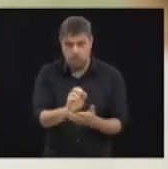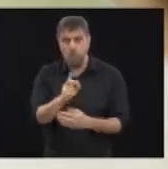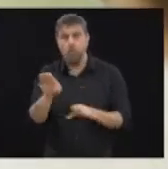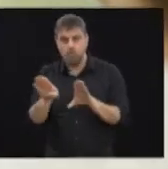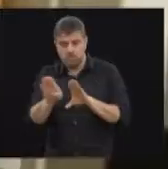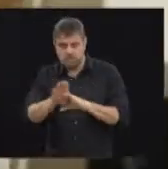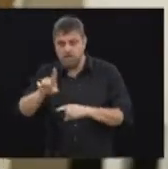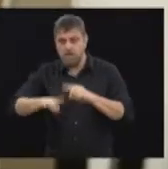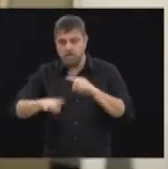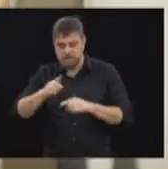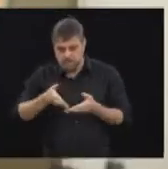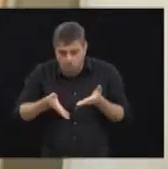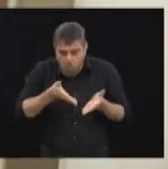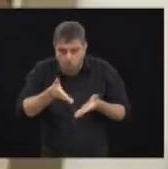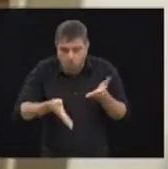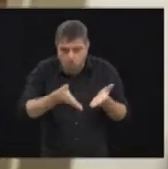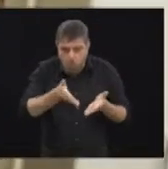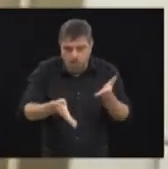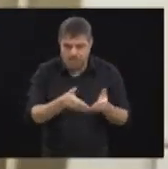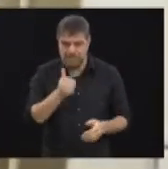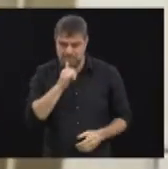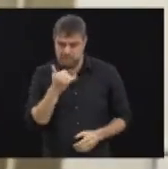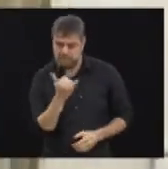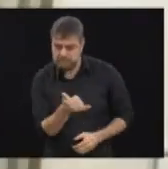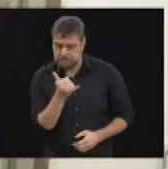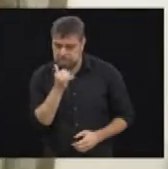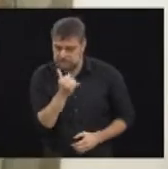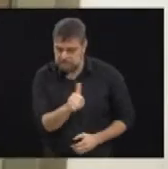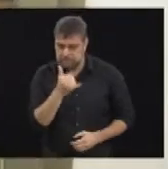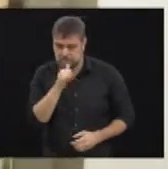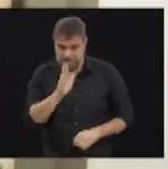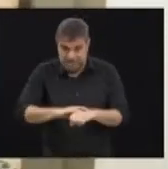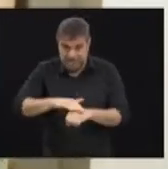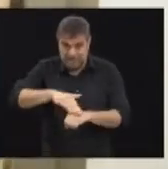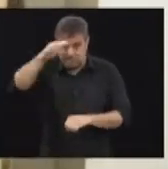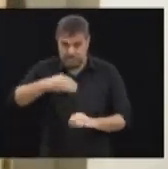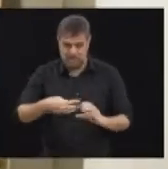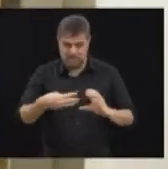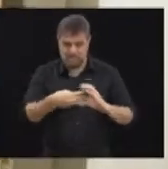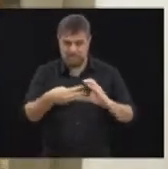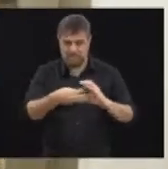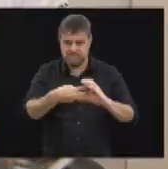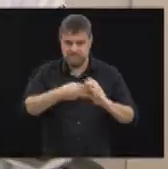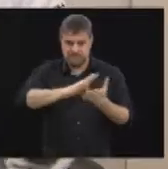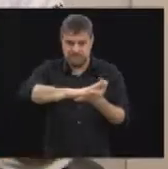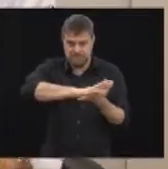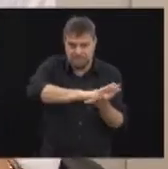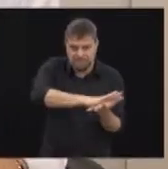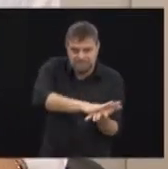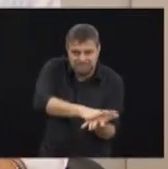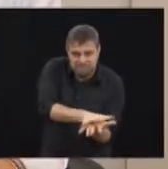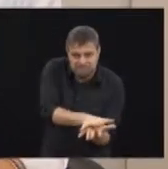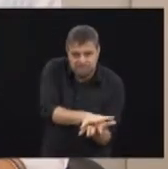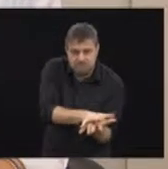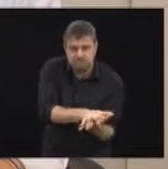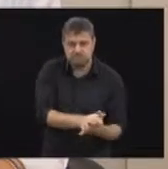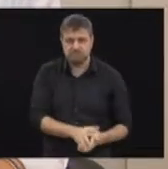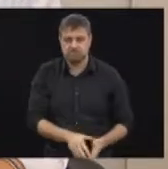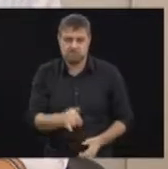um material radioativo que tem uma energia maior e acaba destruindo um